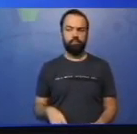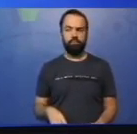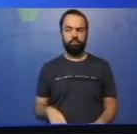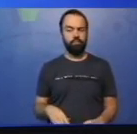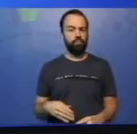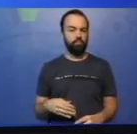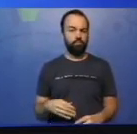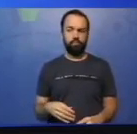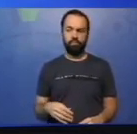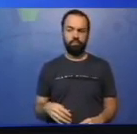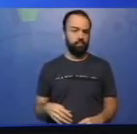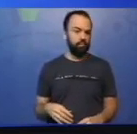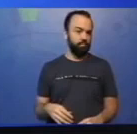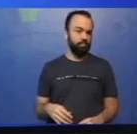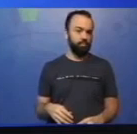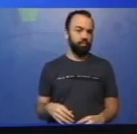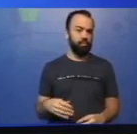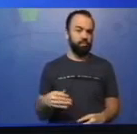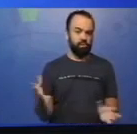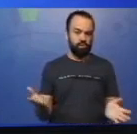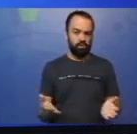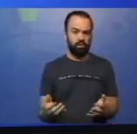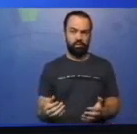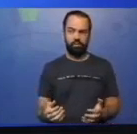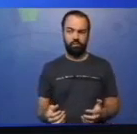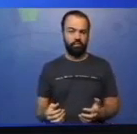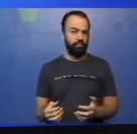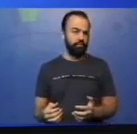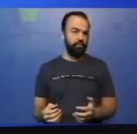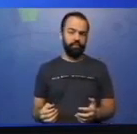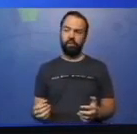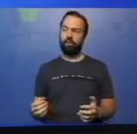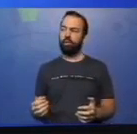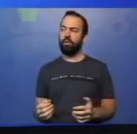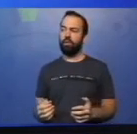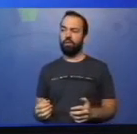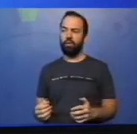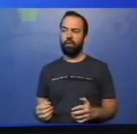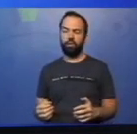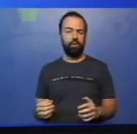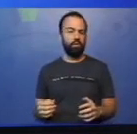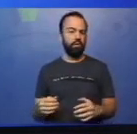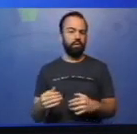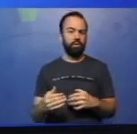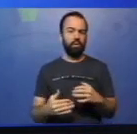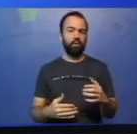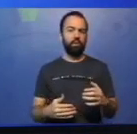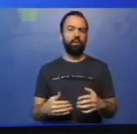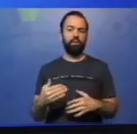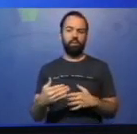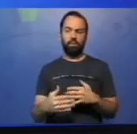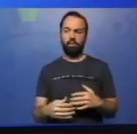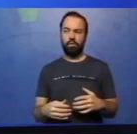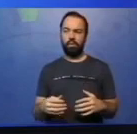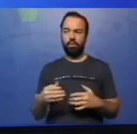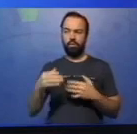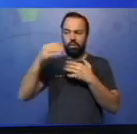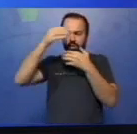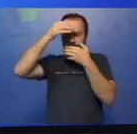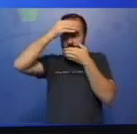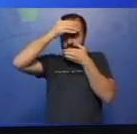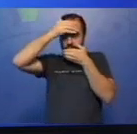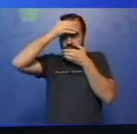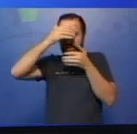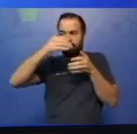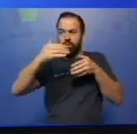Nós vamos falar agora da expansão do islamismo, com a chegada dos europeus no século XV, mais a urbanização pela qual